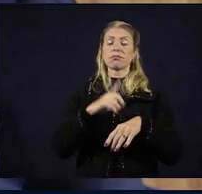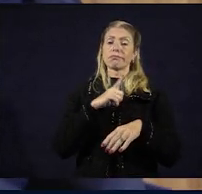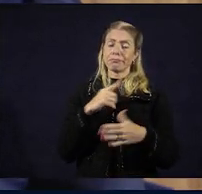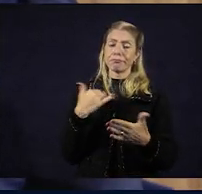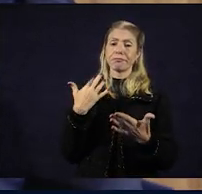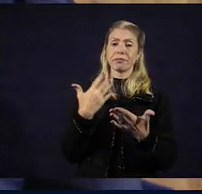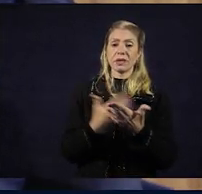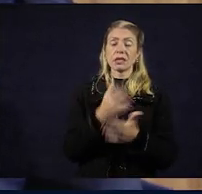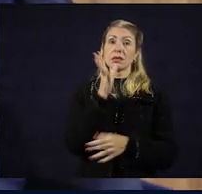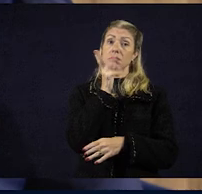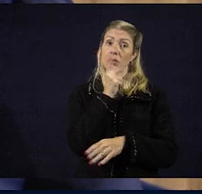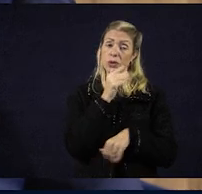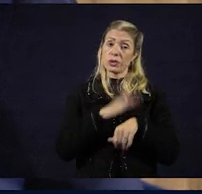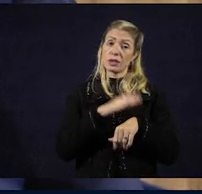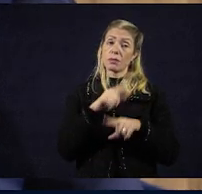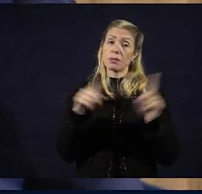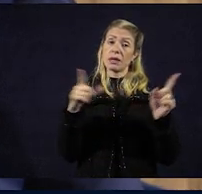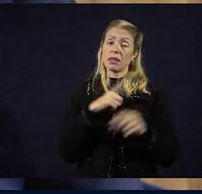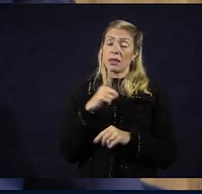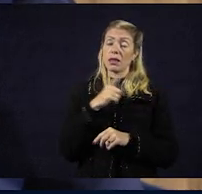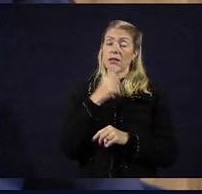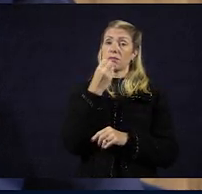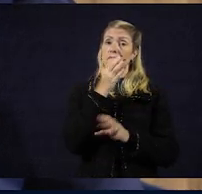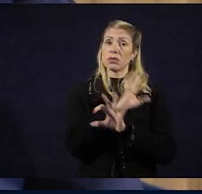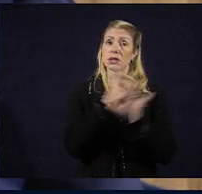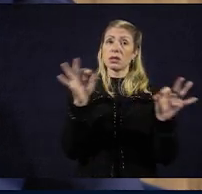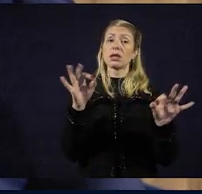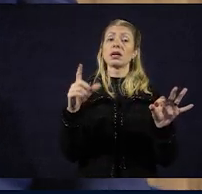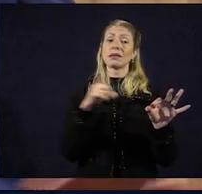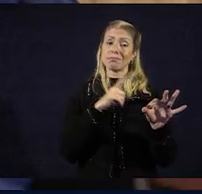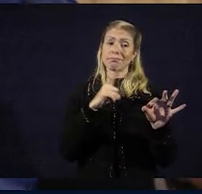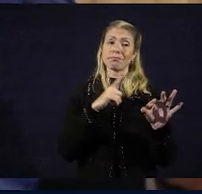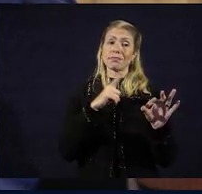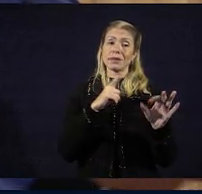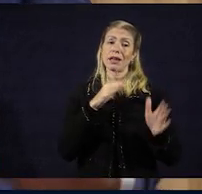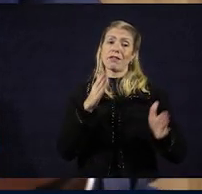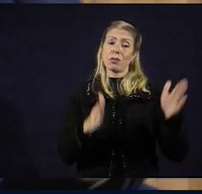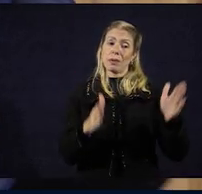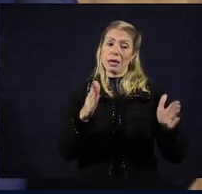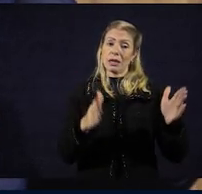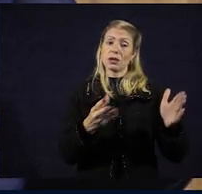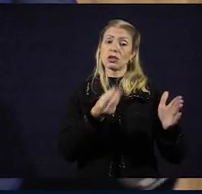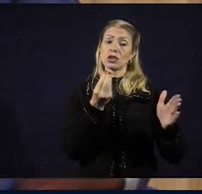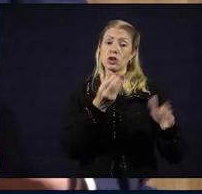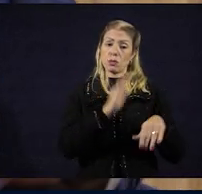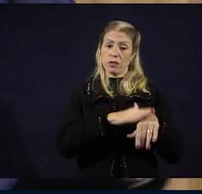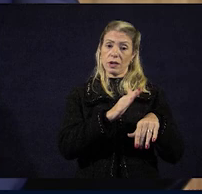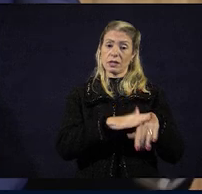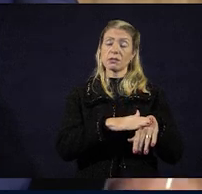tempo mas acho que o maior fator de sucesso foi que tinha janela né porque se não tivesse janela não interessa o que você faça o teu desempenho